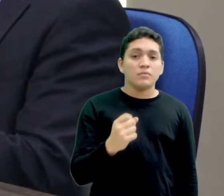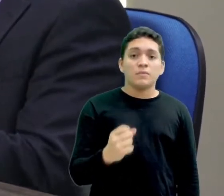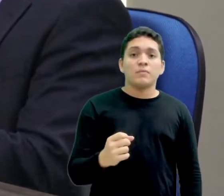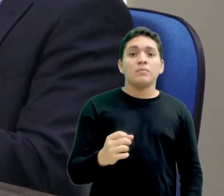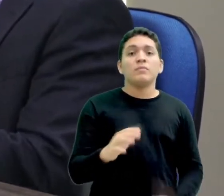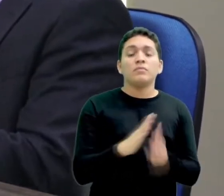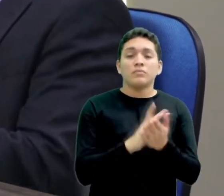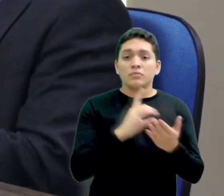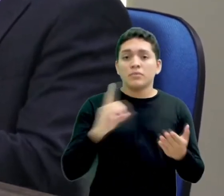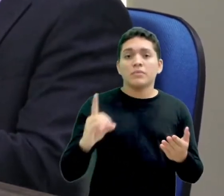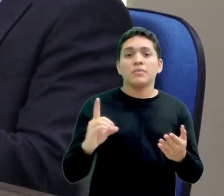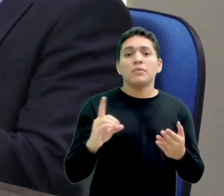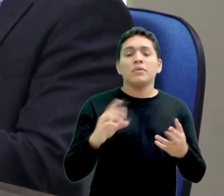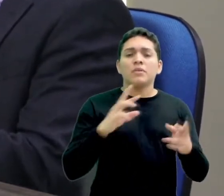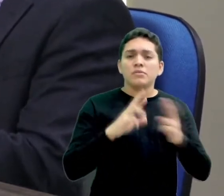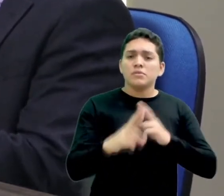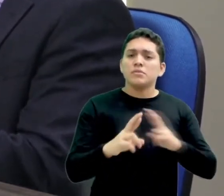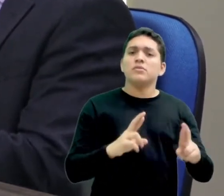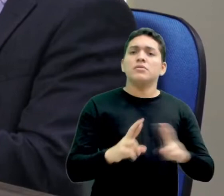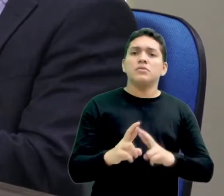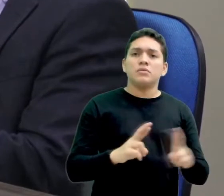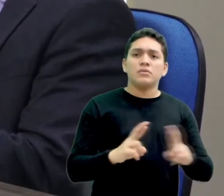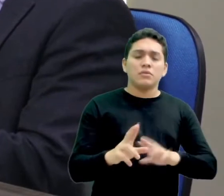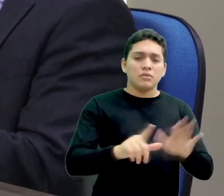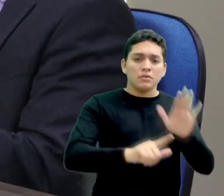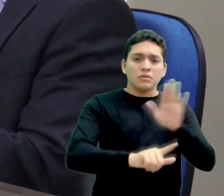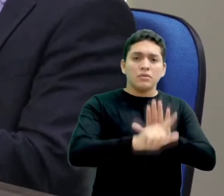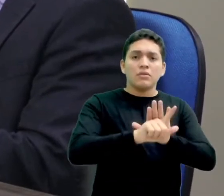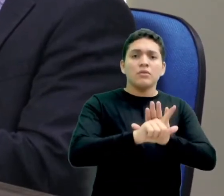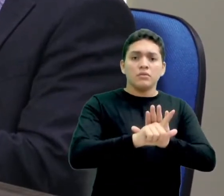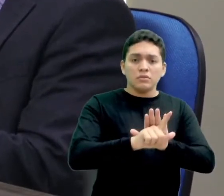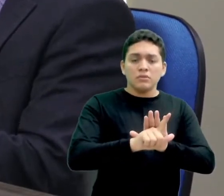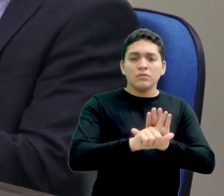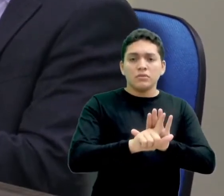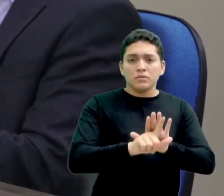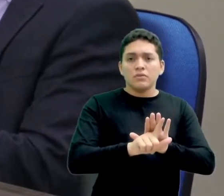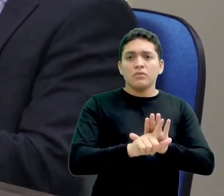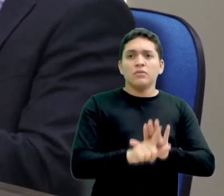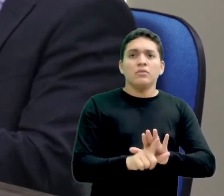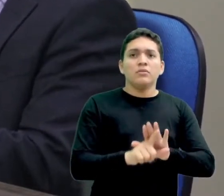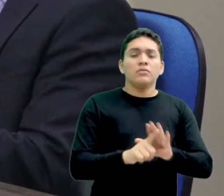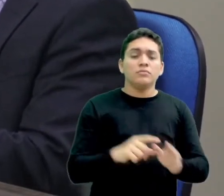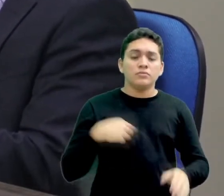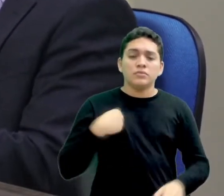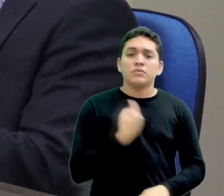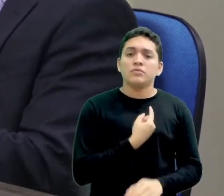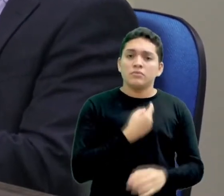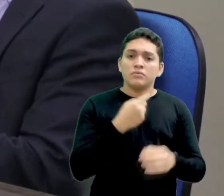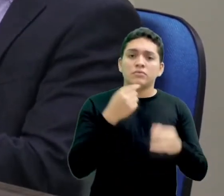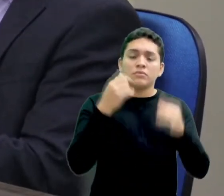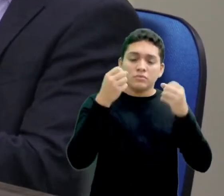também com relação a todo aspecto da lei que nós estamos vendo, que vai ser a lei moral, né? Nós estamos abordando.